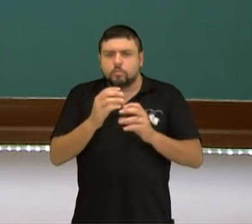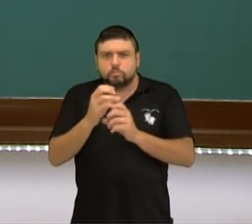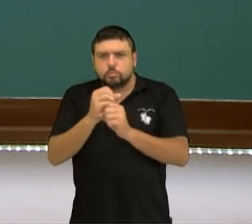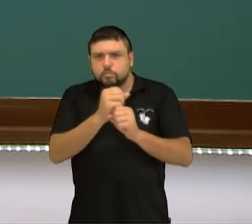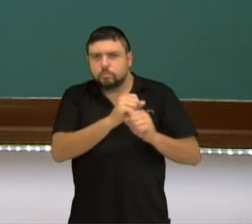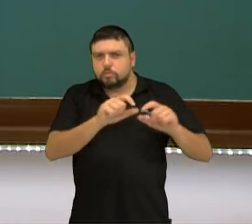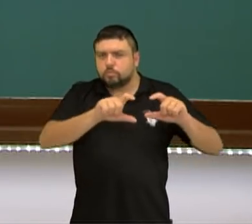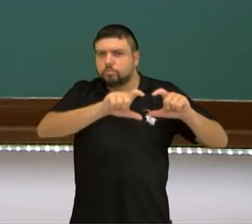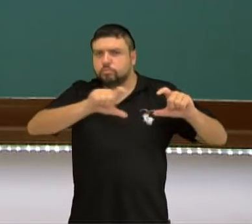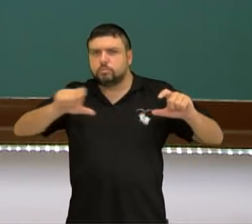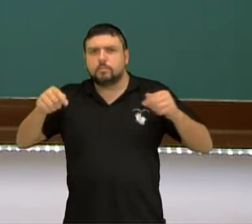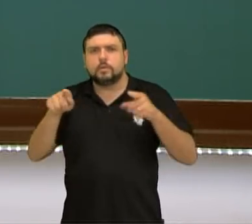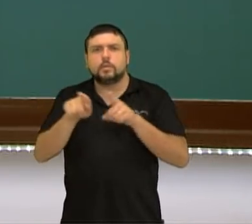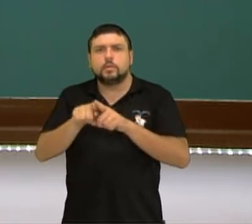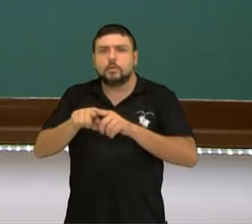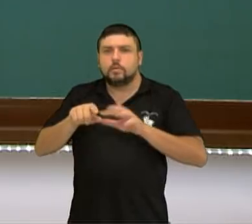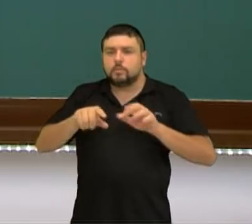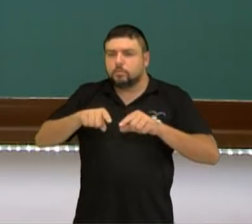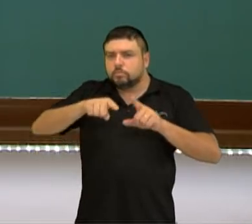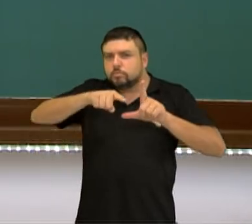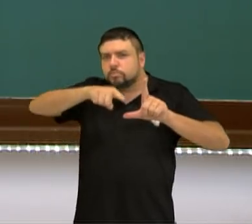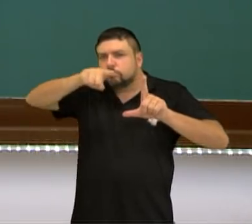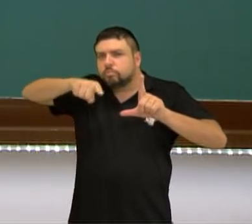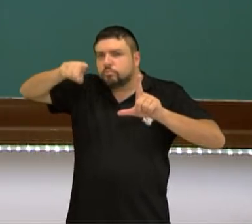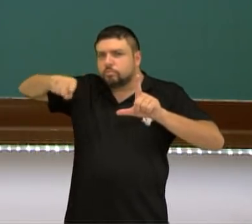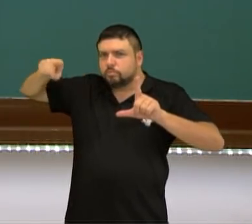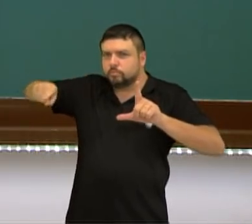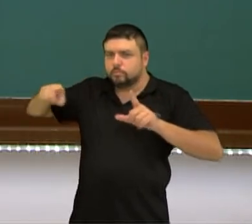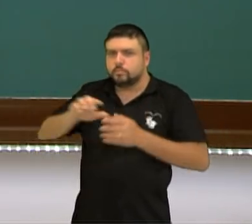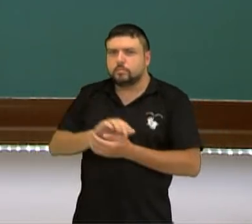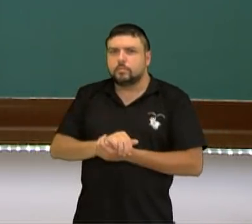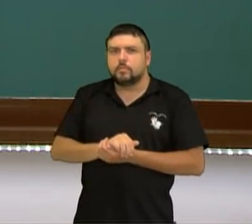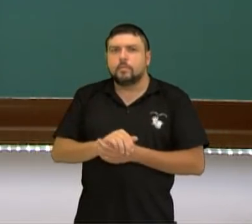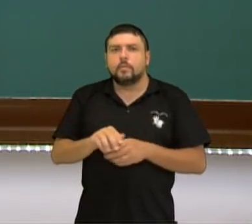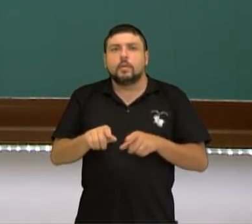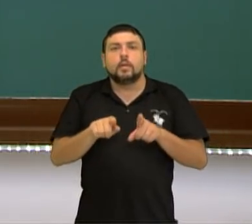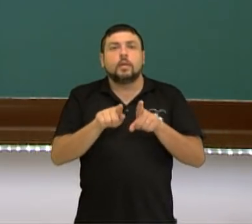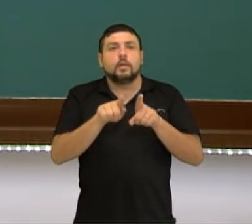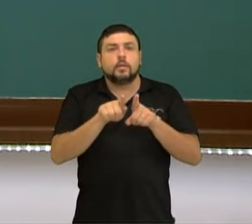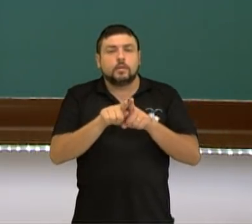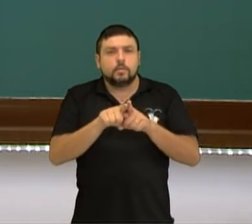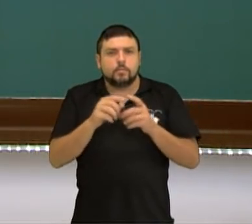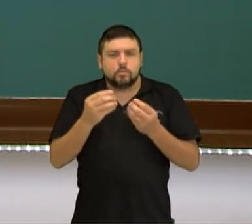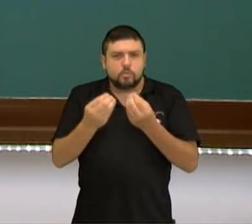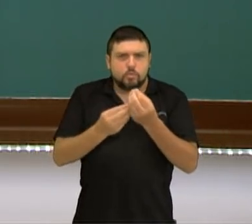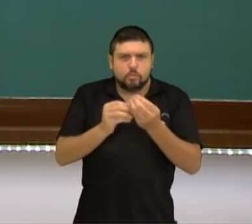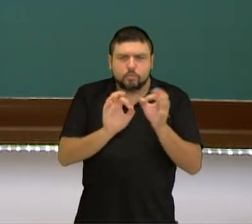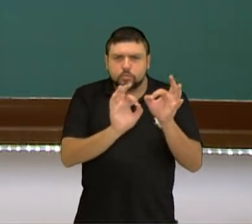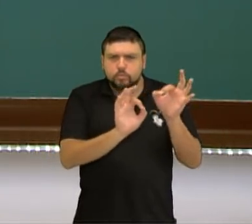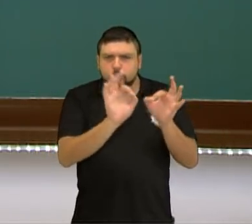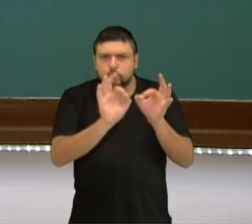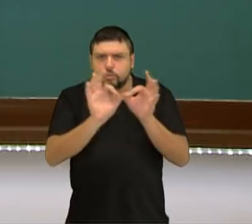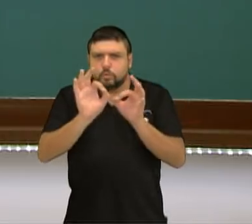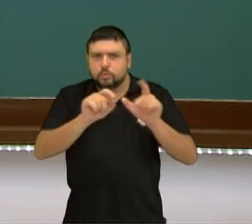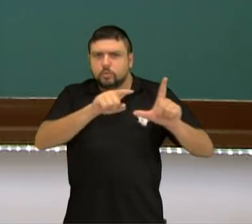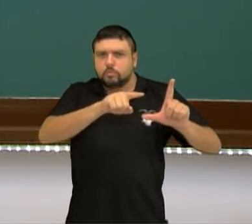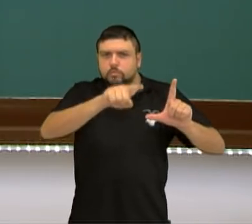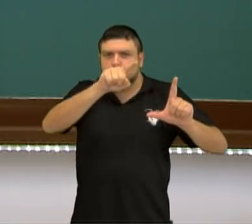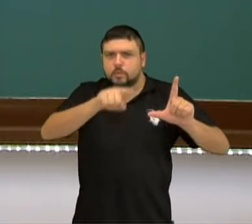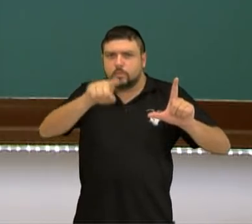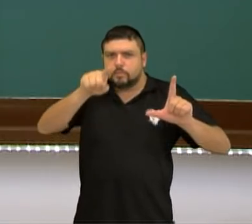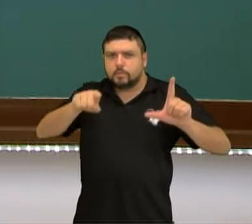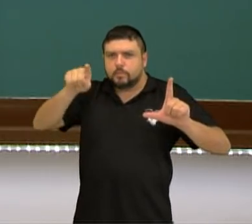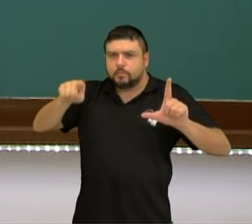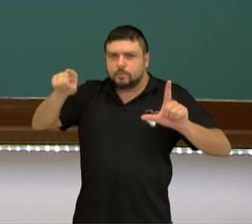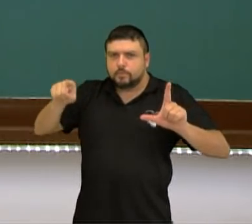e gráficas, especificamente. Analisar, interpretar e construir gráficos de diferentes funções. Então, como